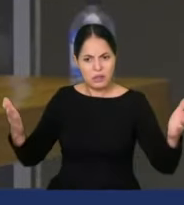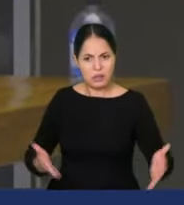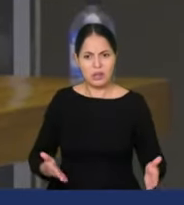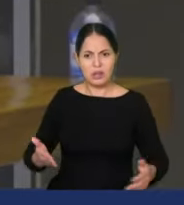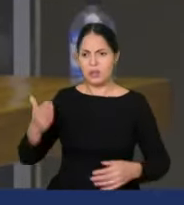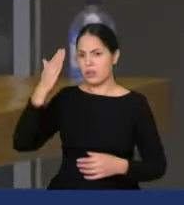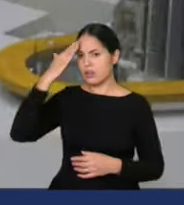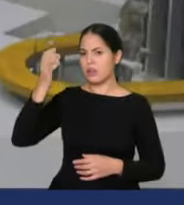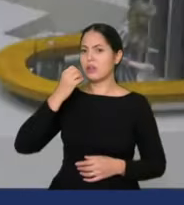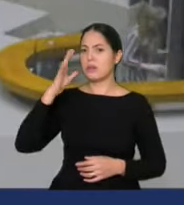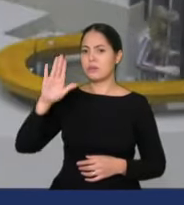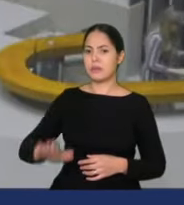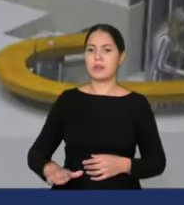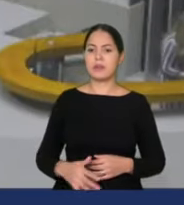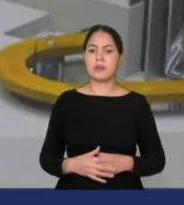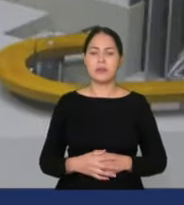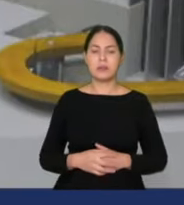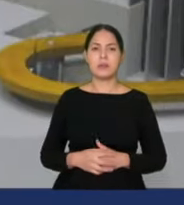tarde.